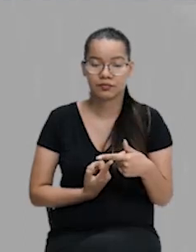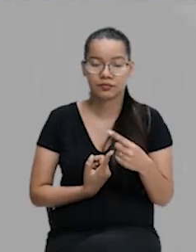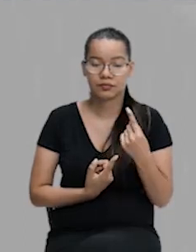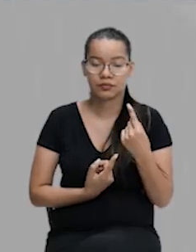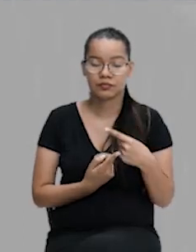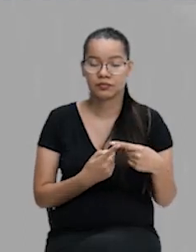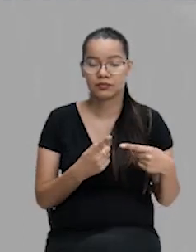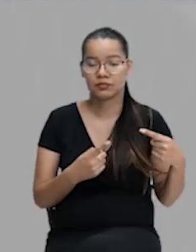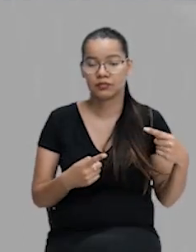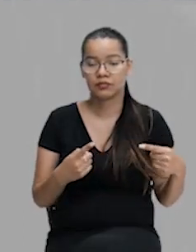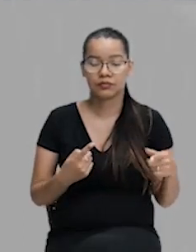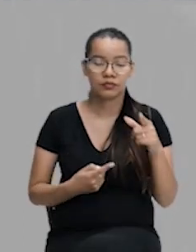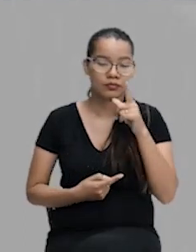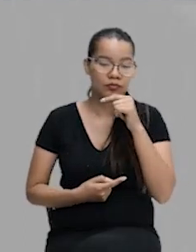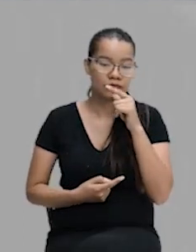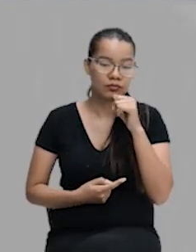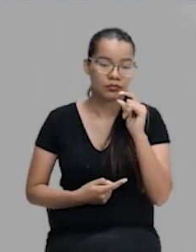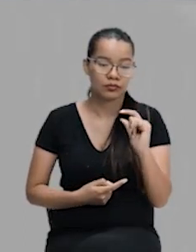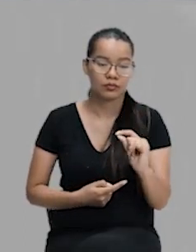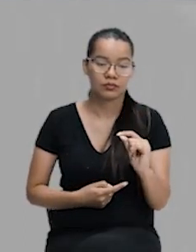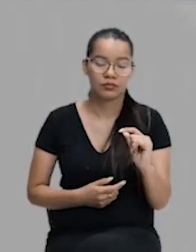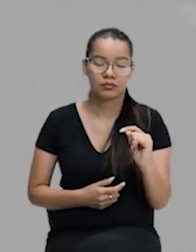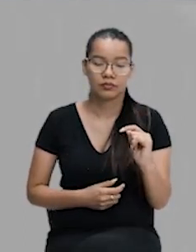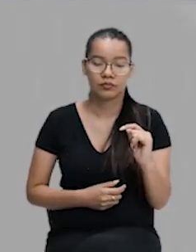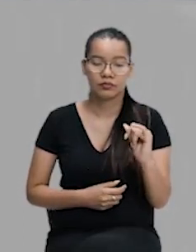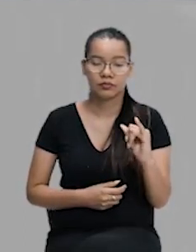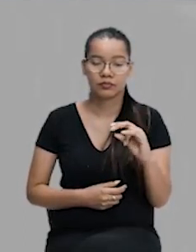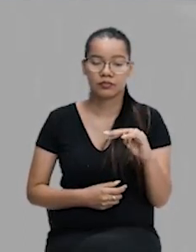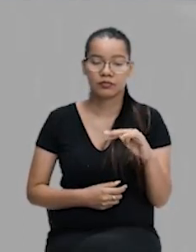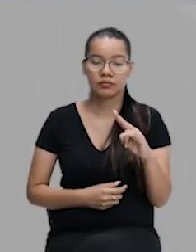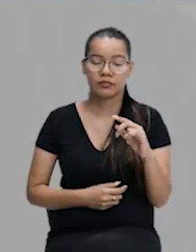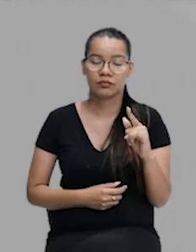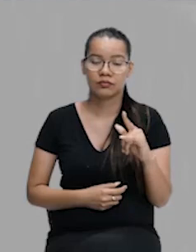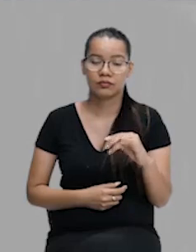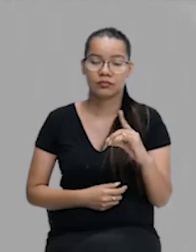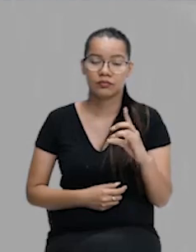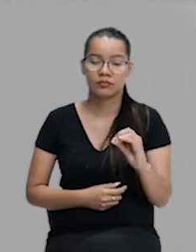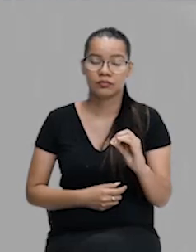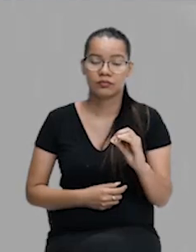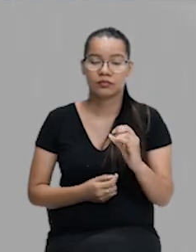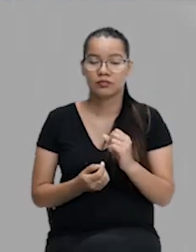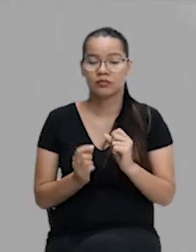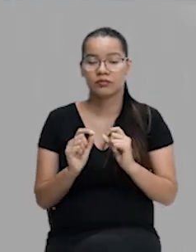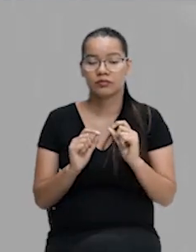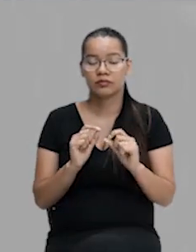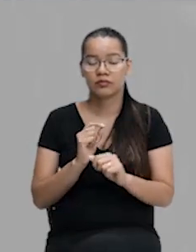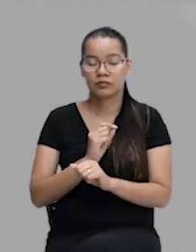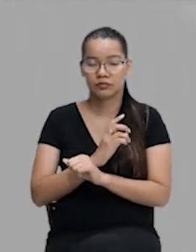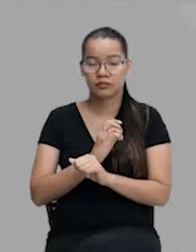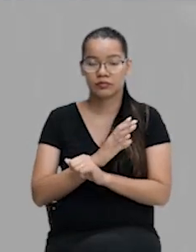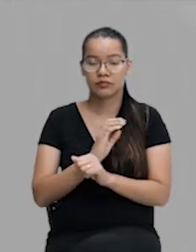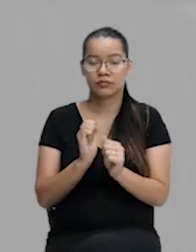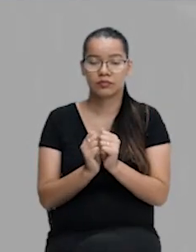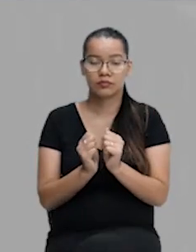está menos ionizada do que o ácido ou a base. A água ela sofre